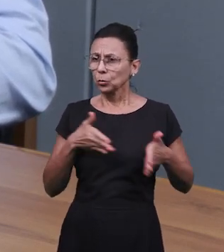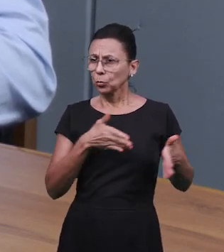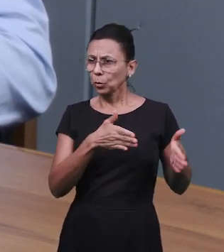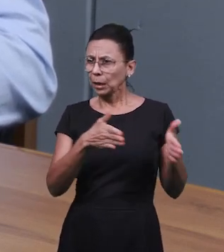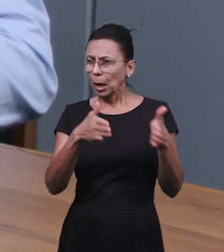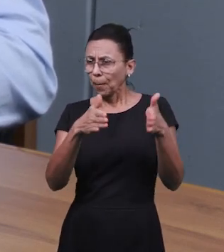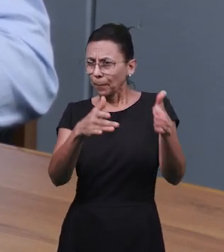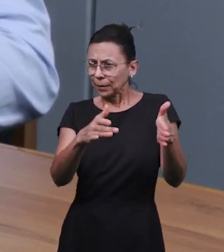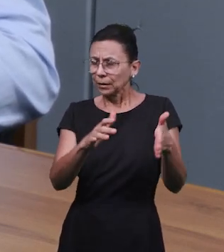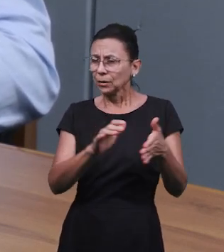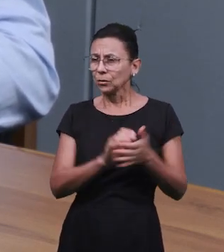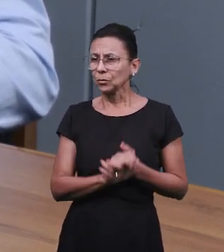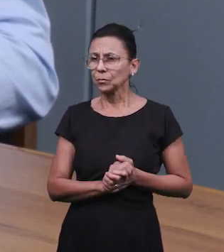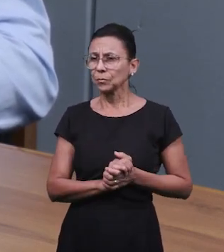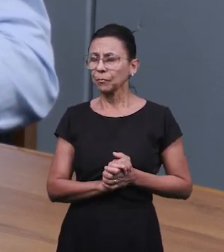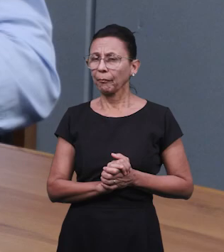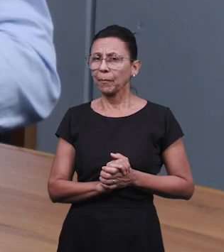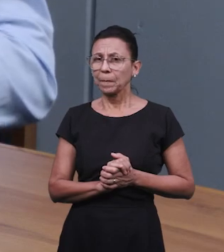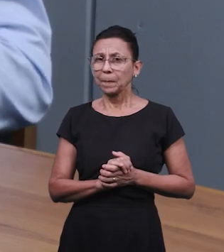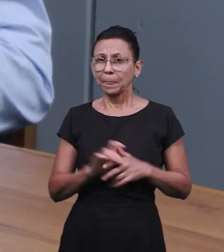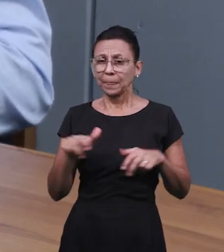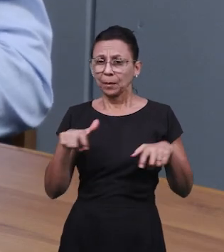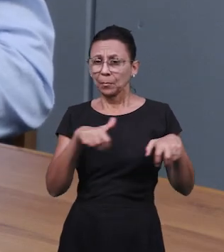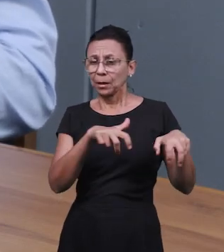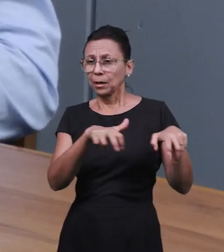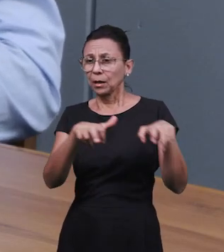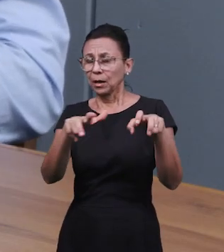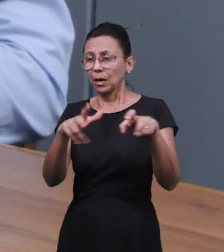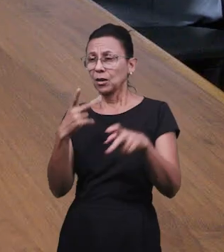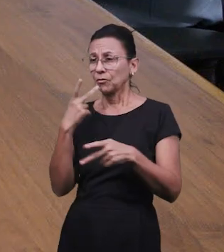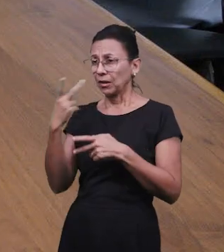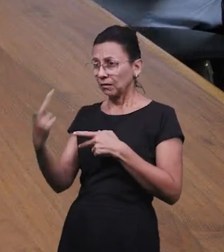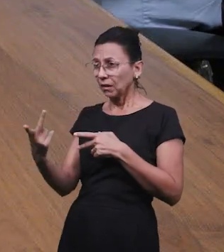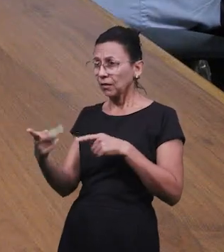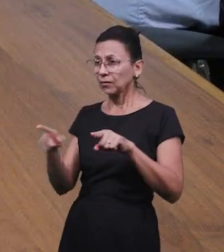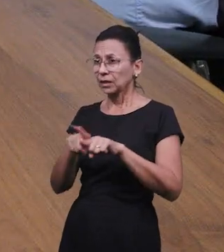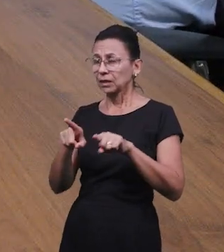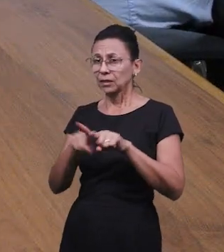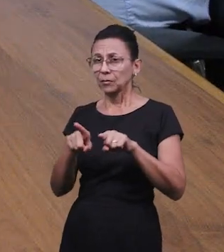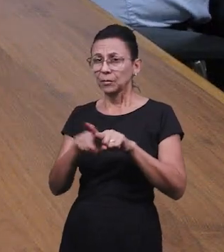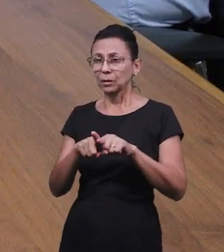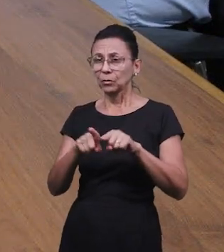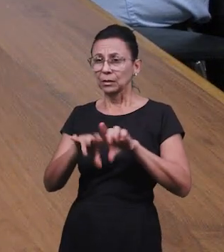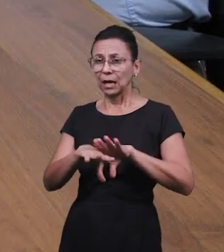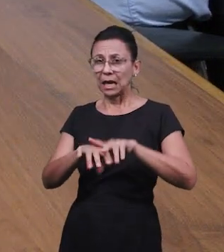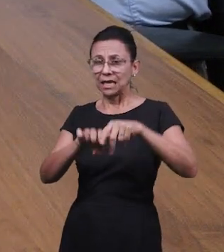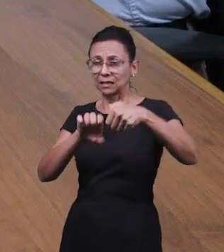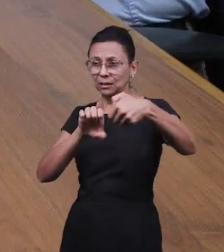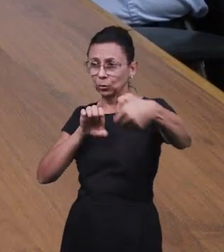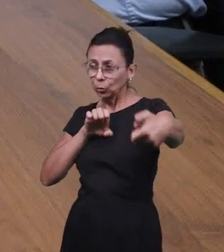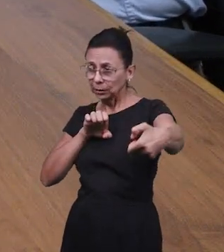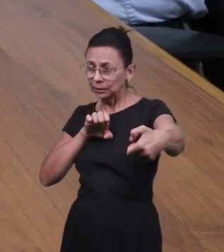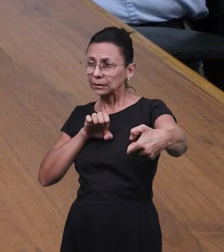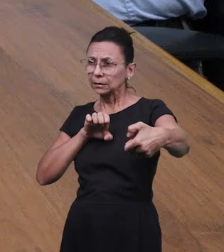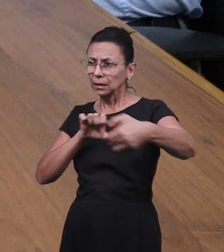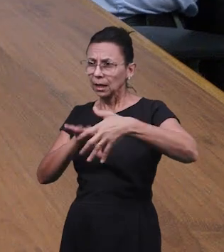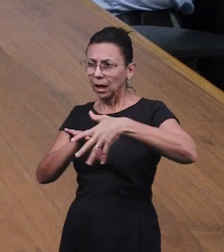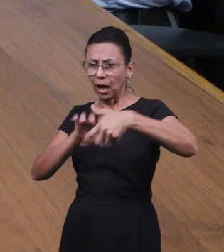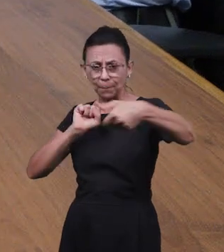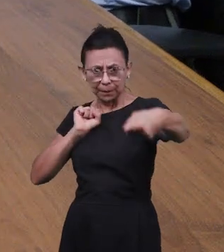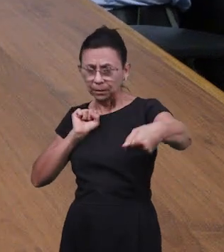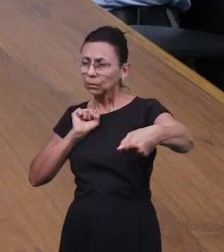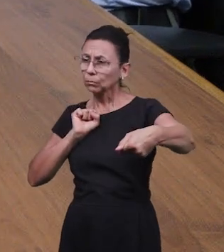falava e quando nos abria as Escrituras? Diniz, na semana passada nós falamos sobre a